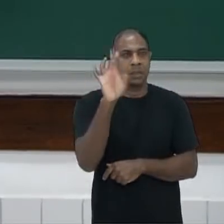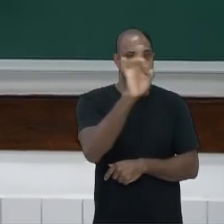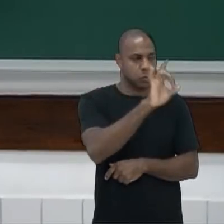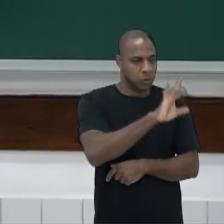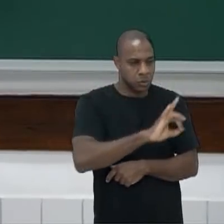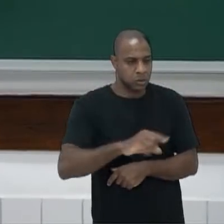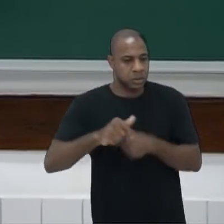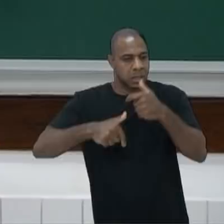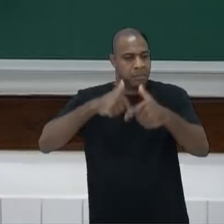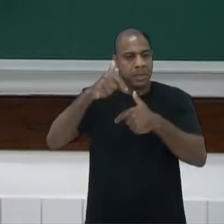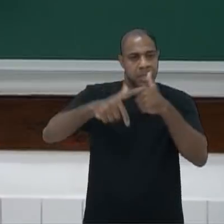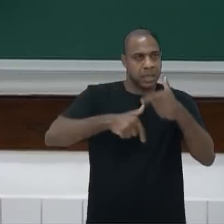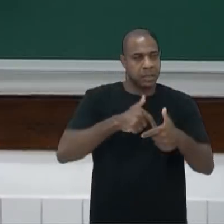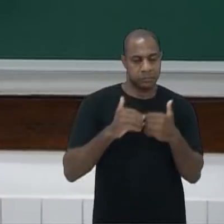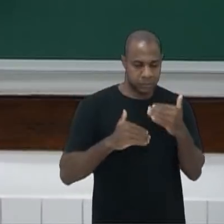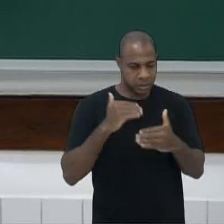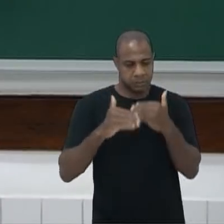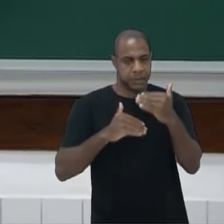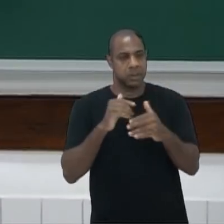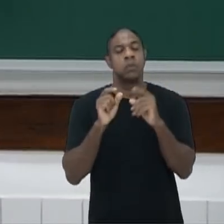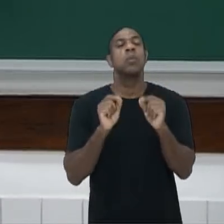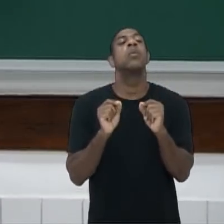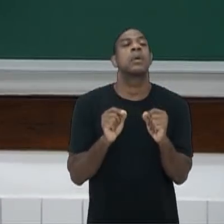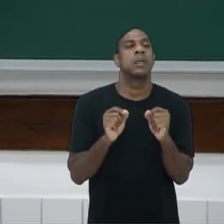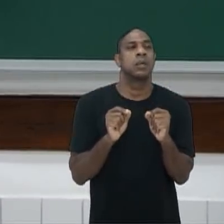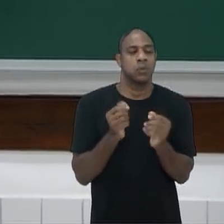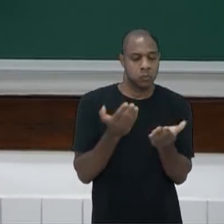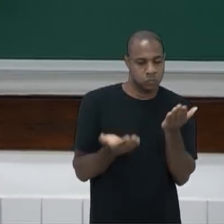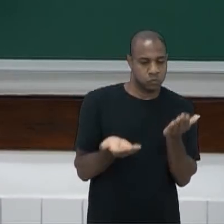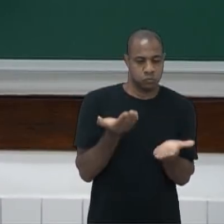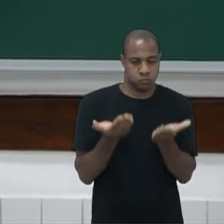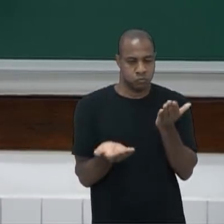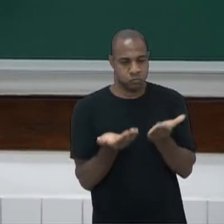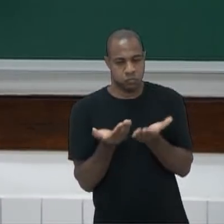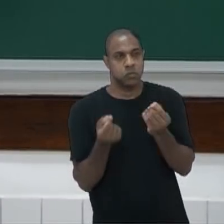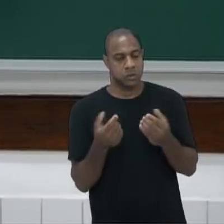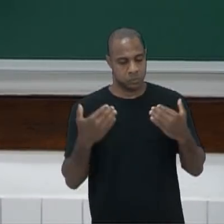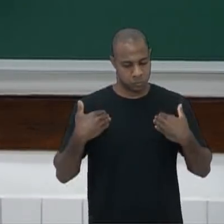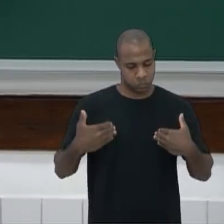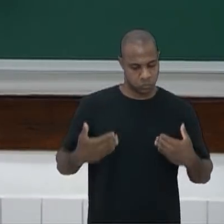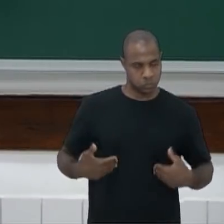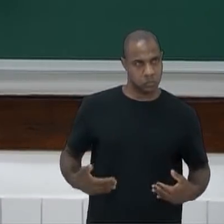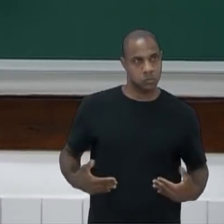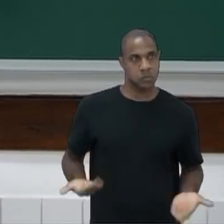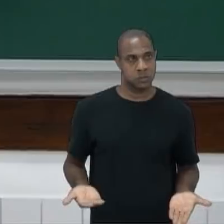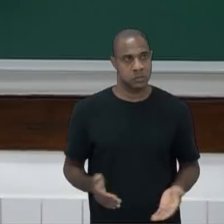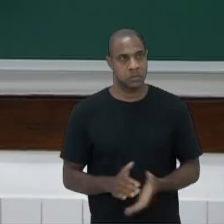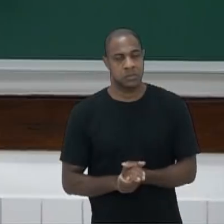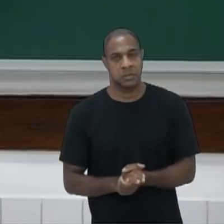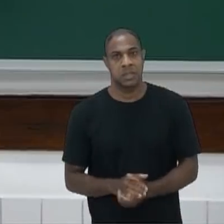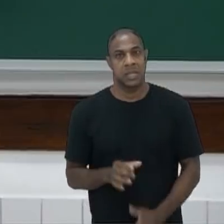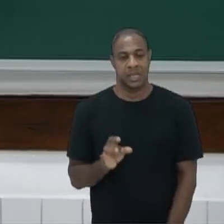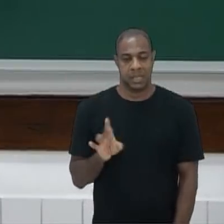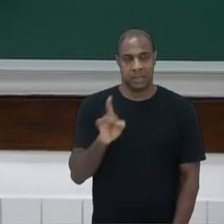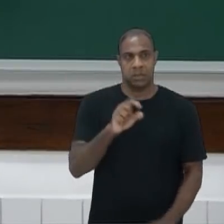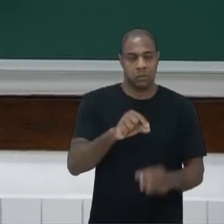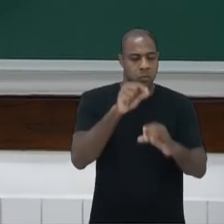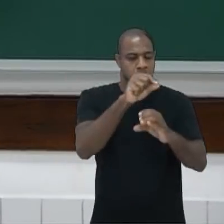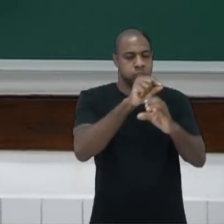Todas juntas desempenham o quê? O equilíbrio do nosso corpo. Então vamos ver cada uma dessas